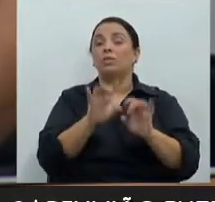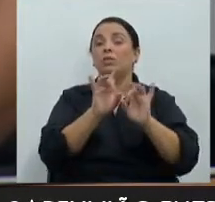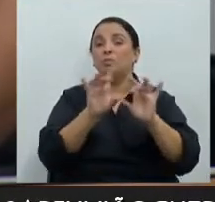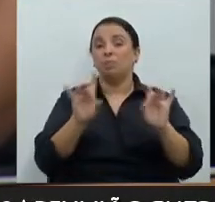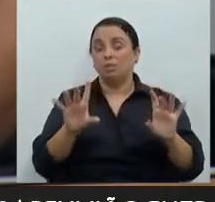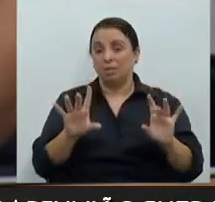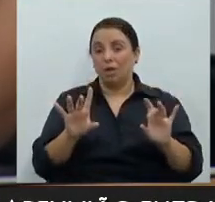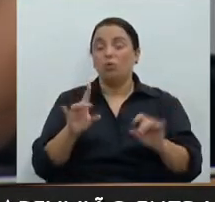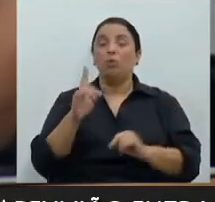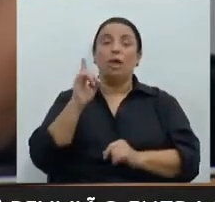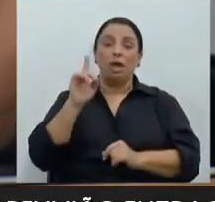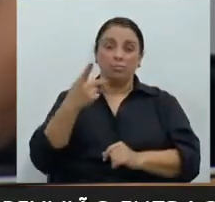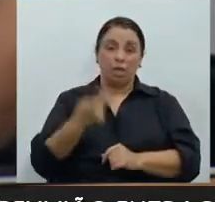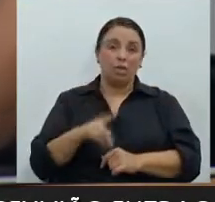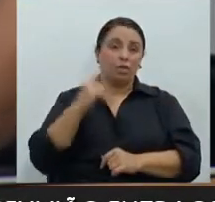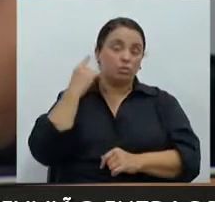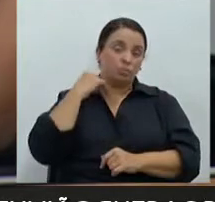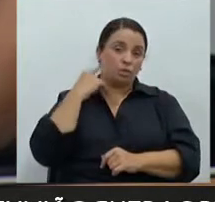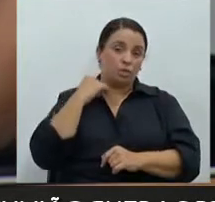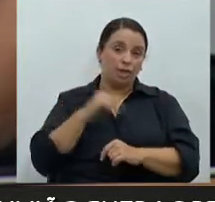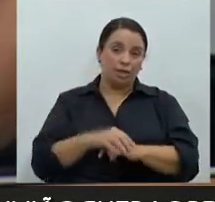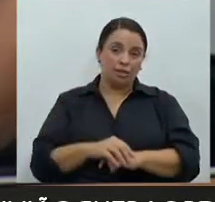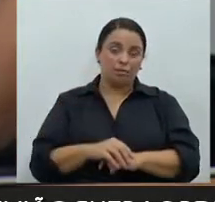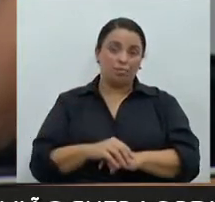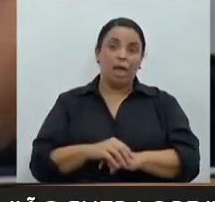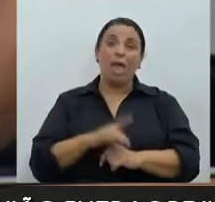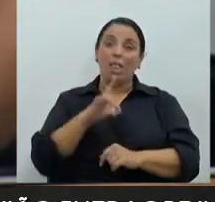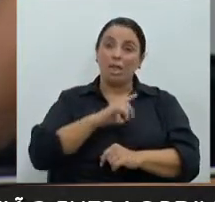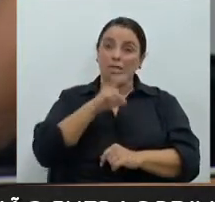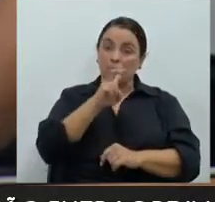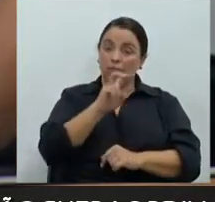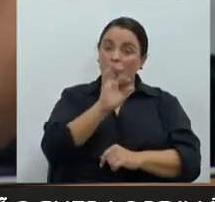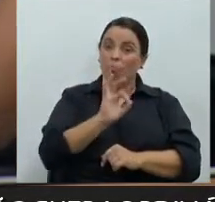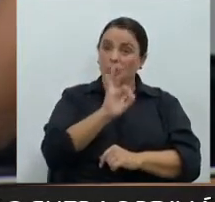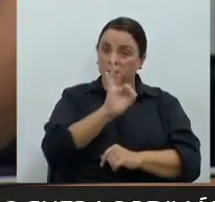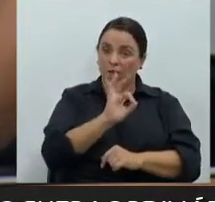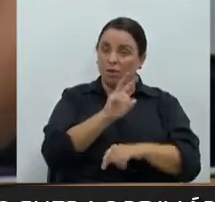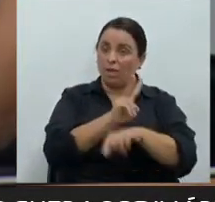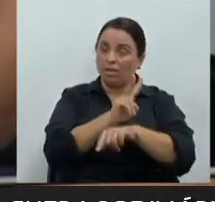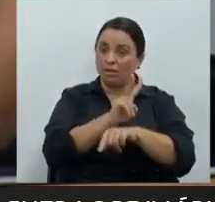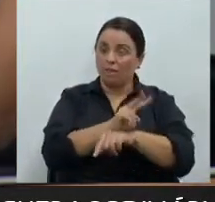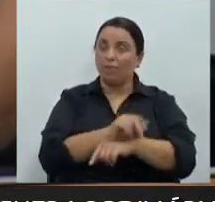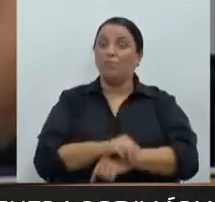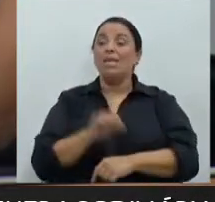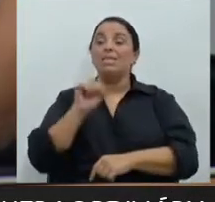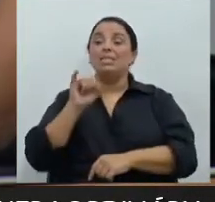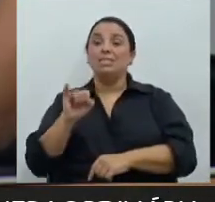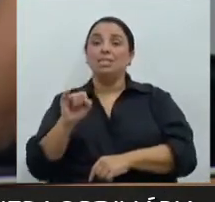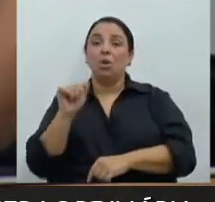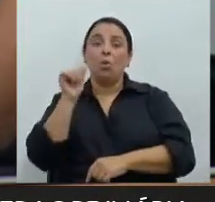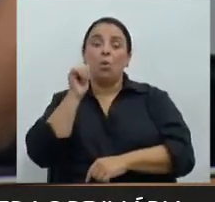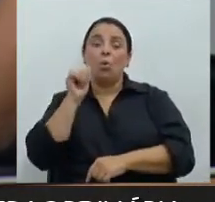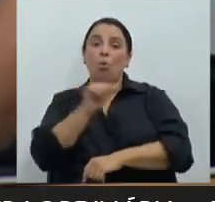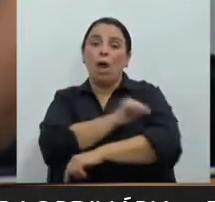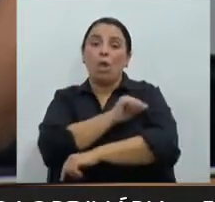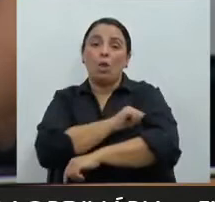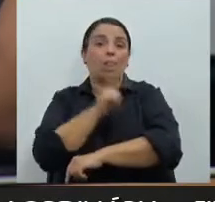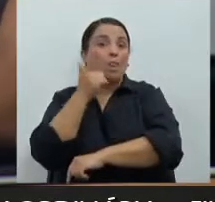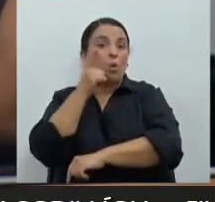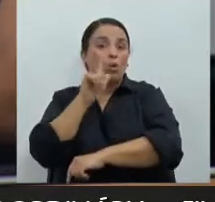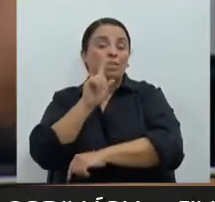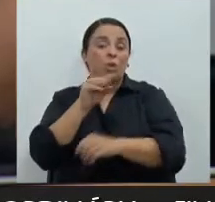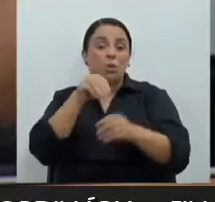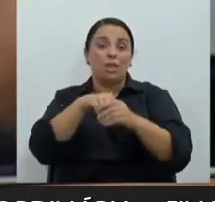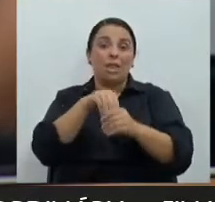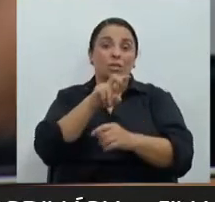esse estudante, quando ele não consegue entrar pela reserva, ele vai pelos critérios gerais, dando continuidade,